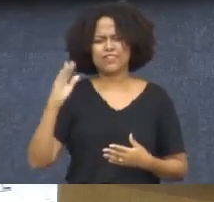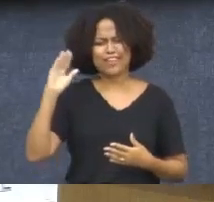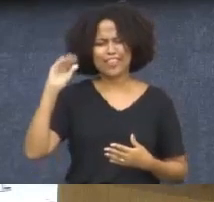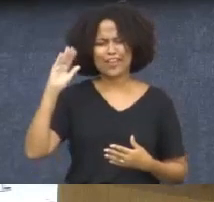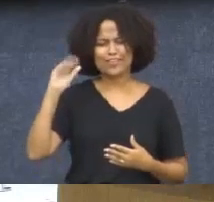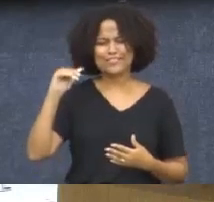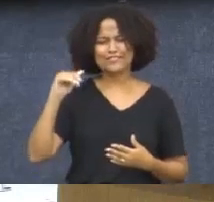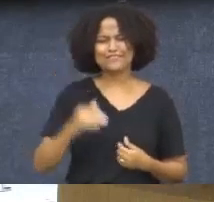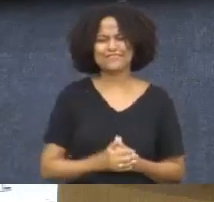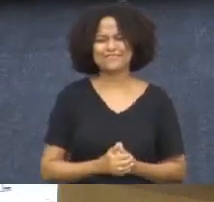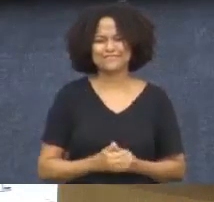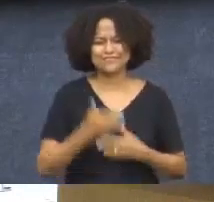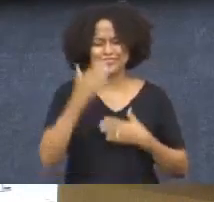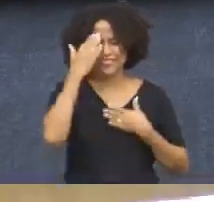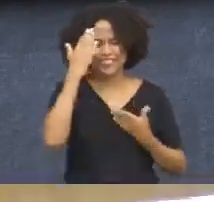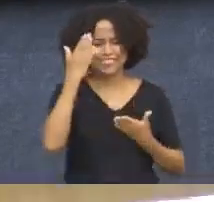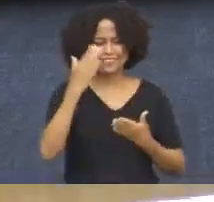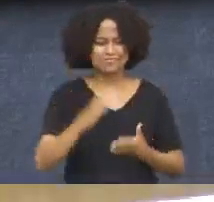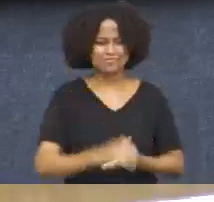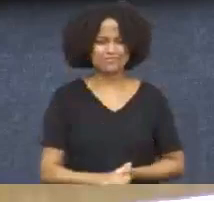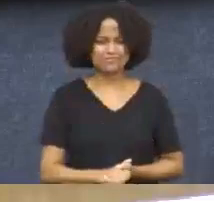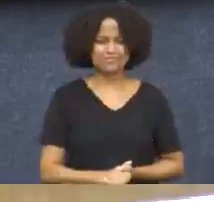obrigado.